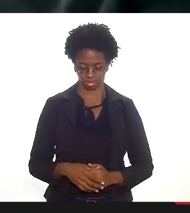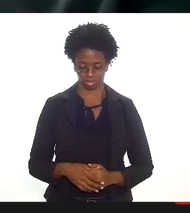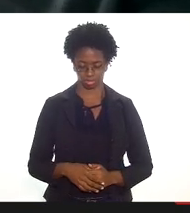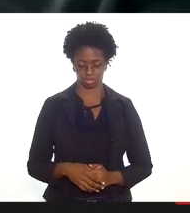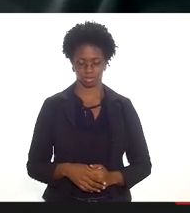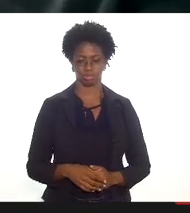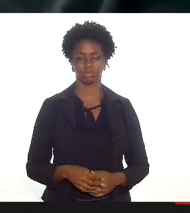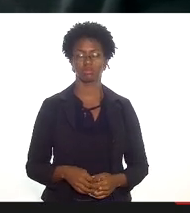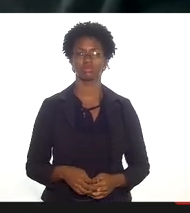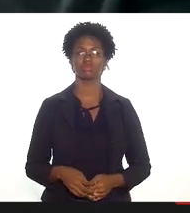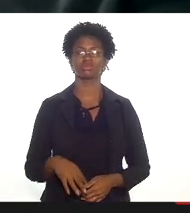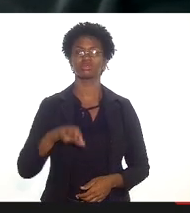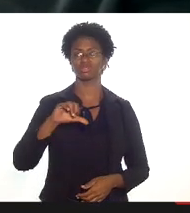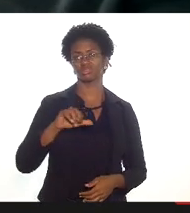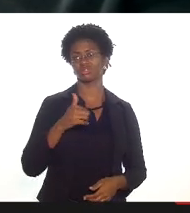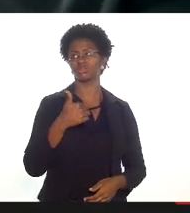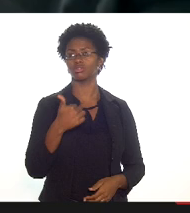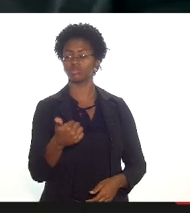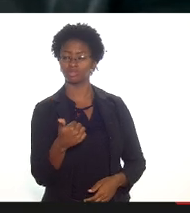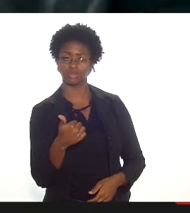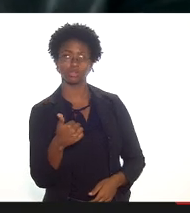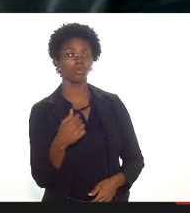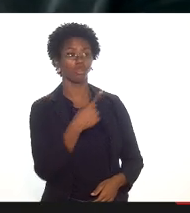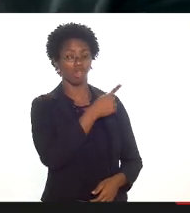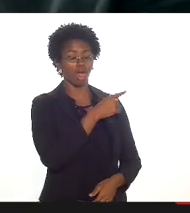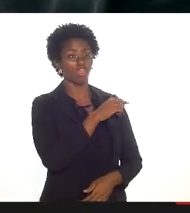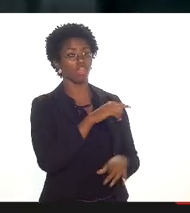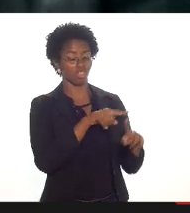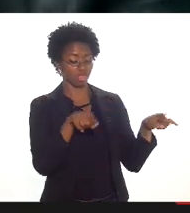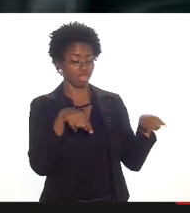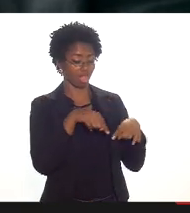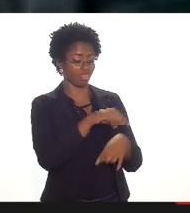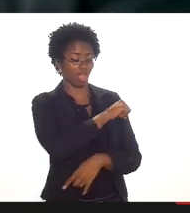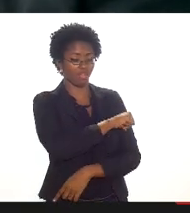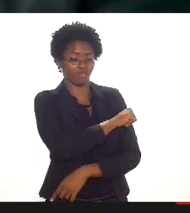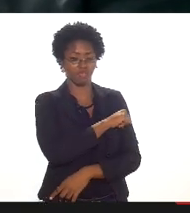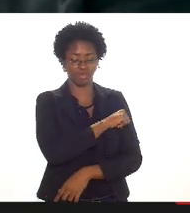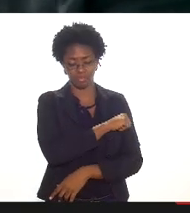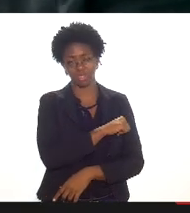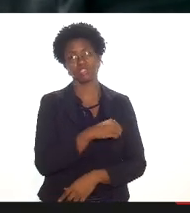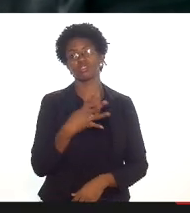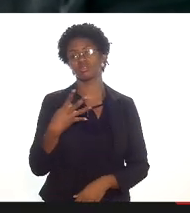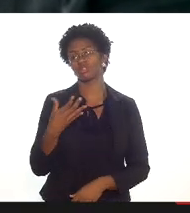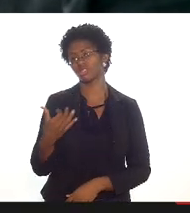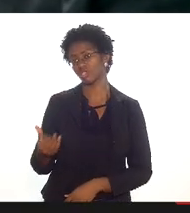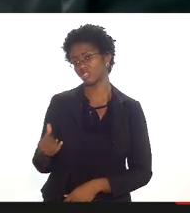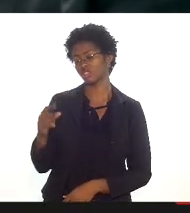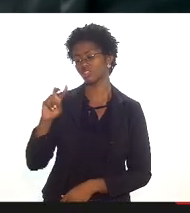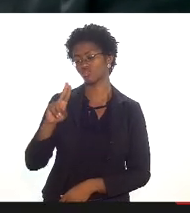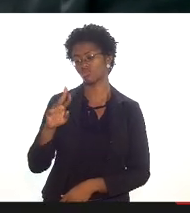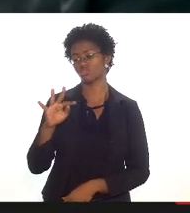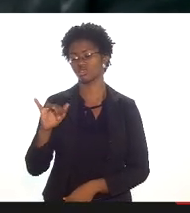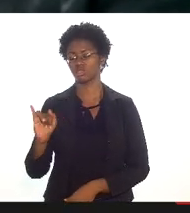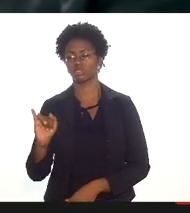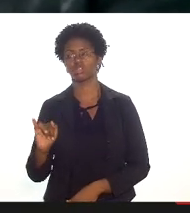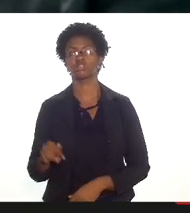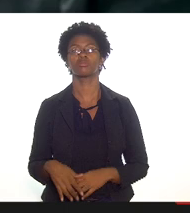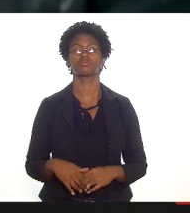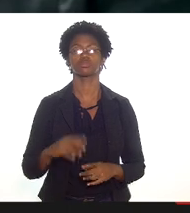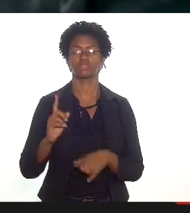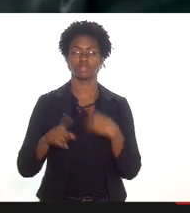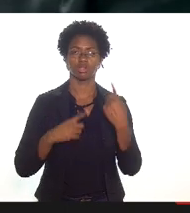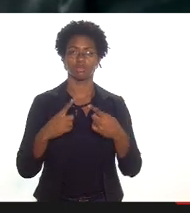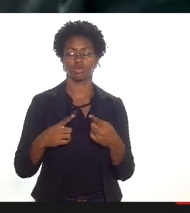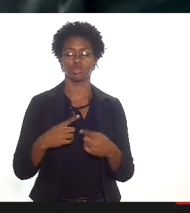sendo 91 leitos de enfermaria e 46 de UTI. Em seguida, a gente vai